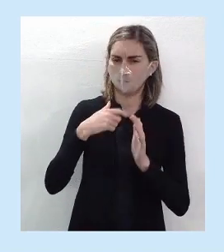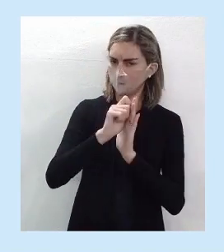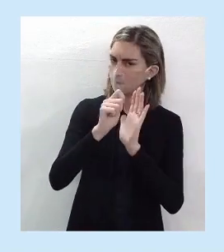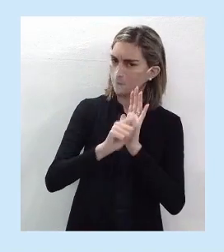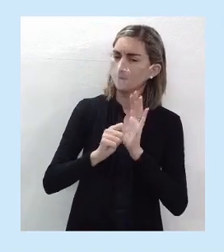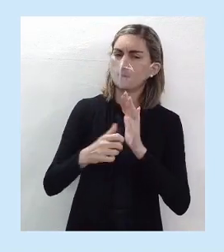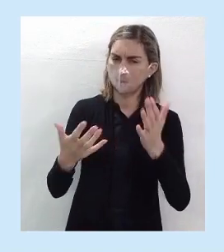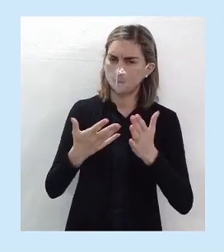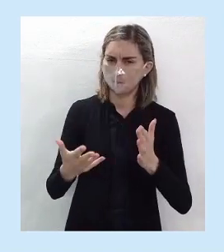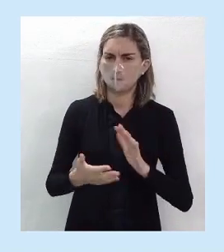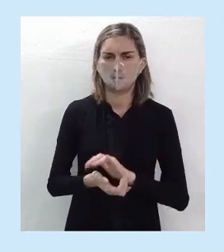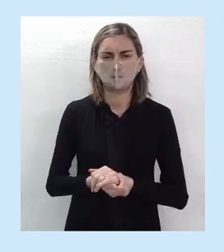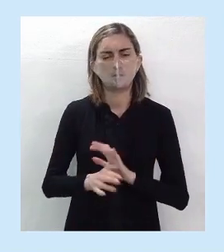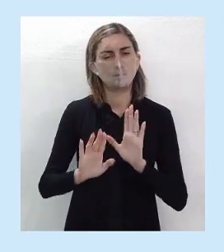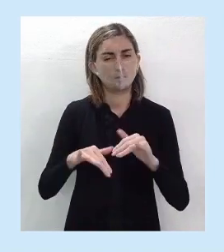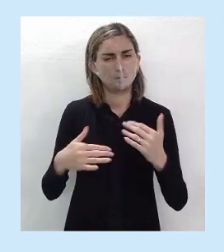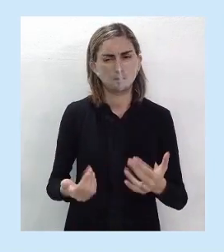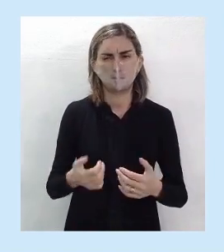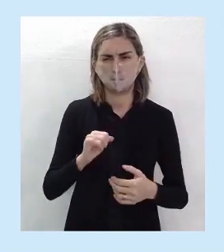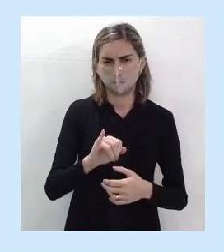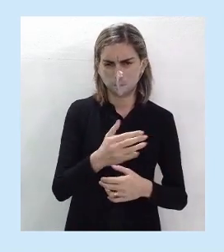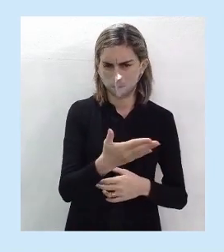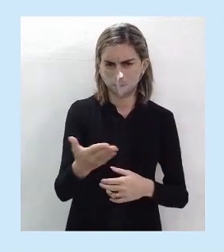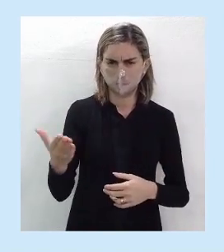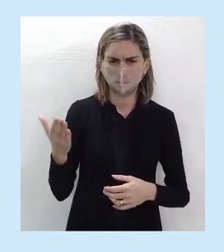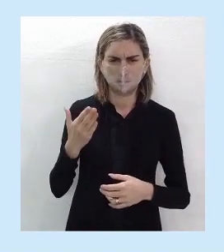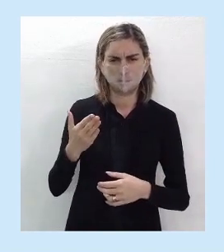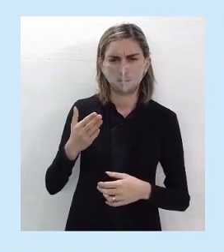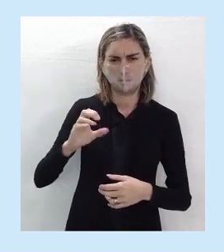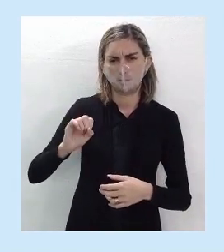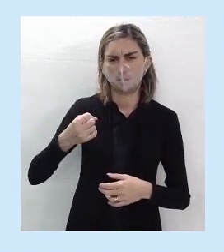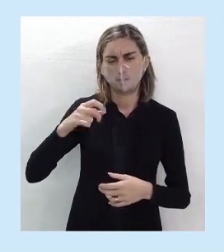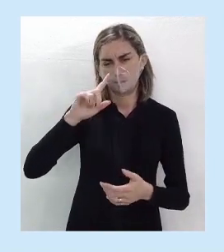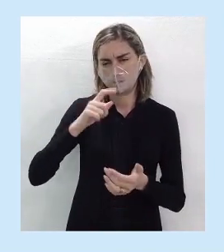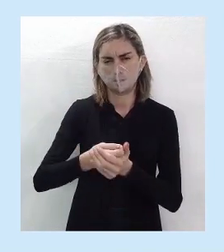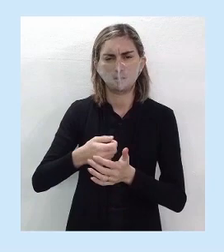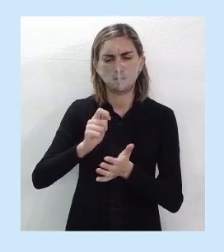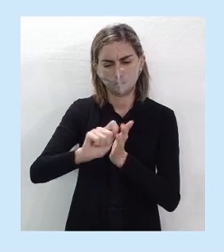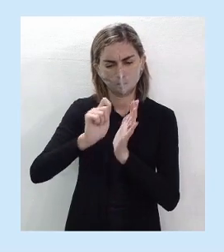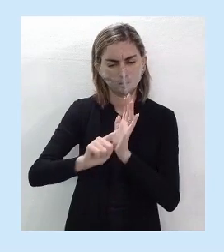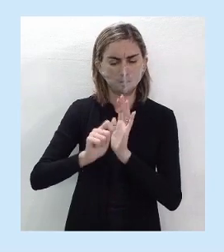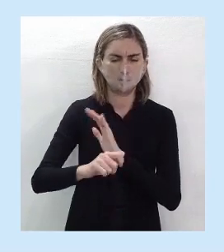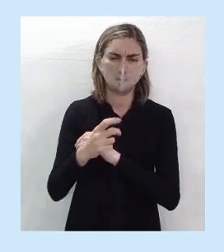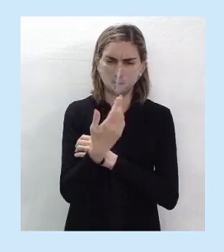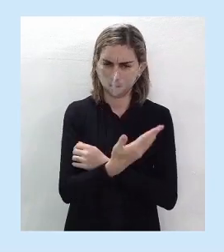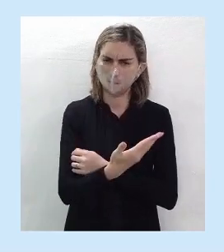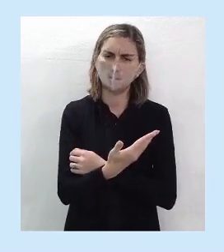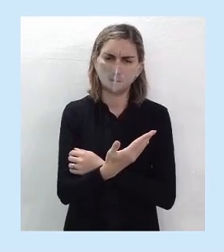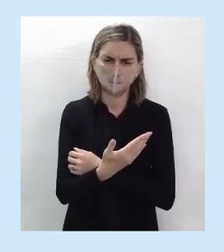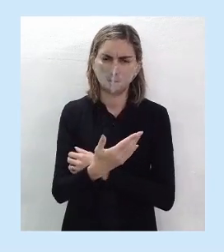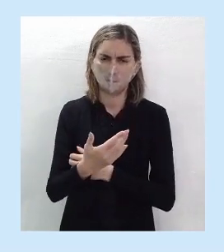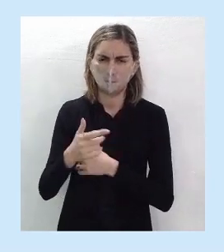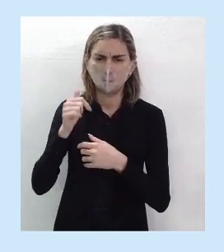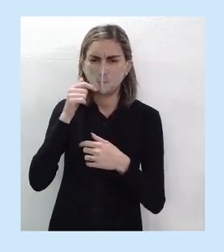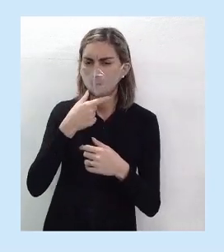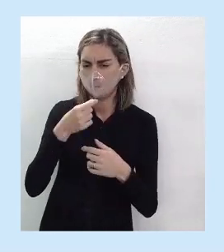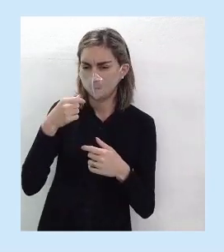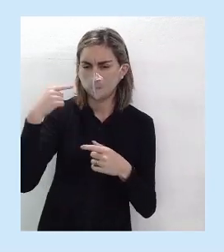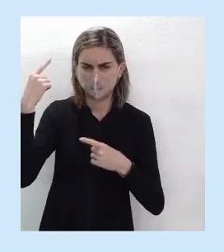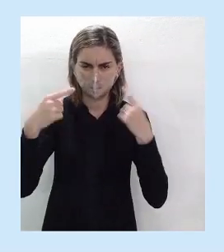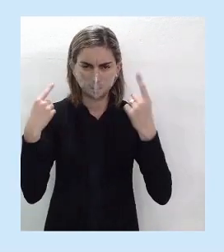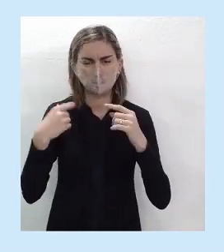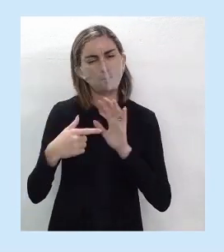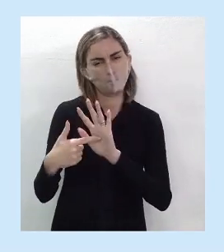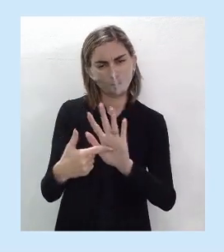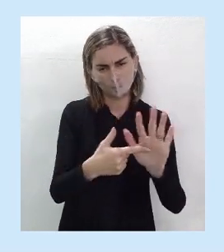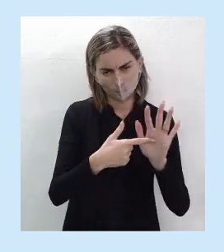autor quis. Então, se foi assim que o Ziraldo decidiu escrever esse haikai do Menino Maluquinho, ele tem que